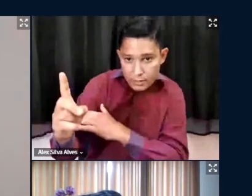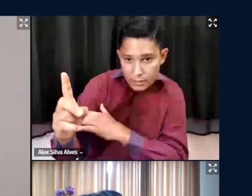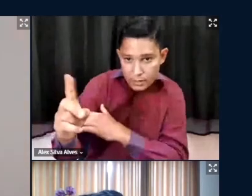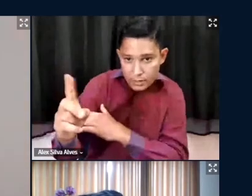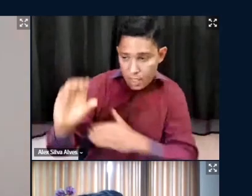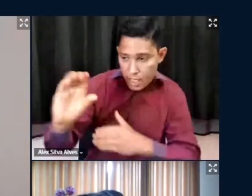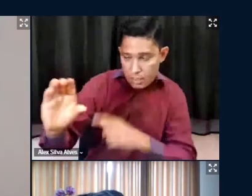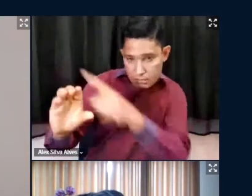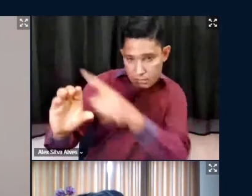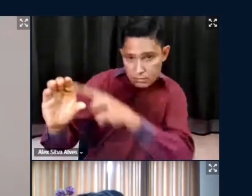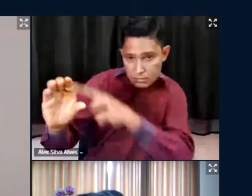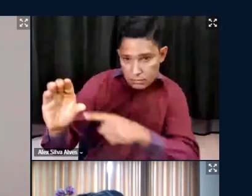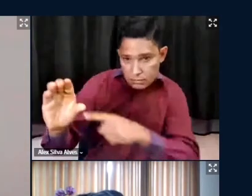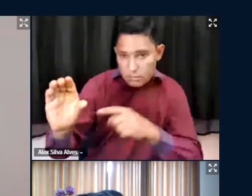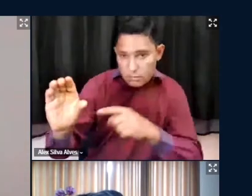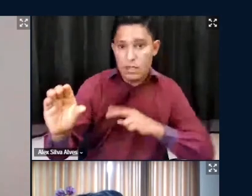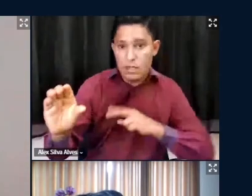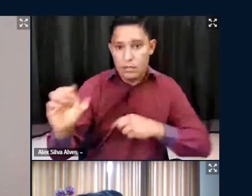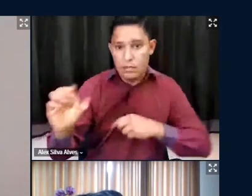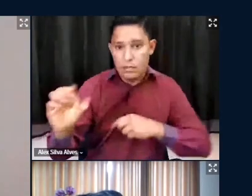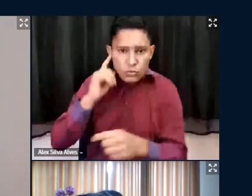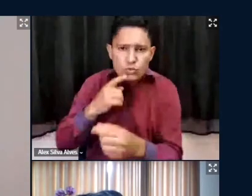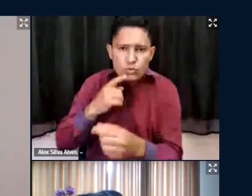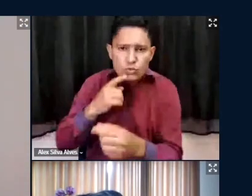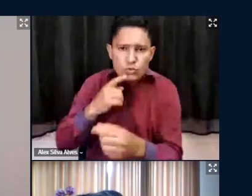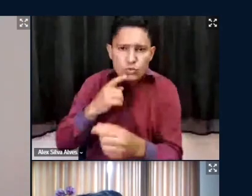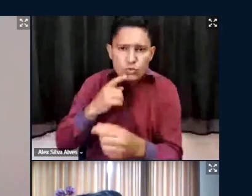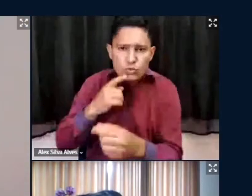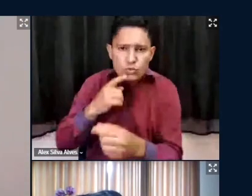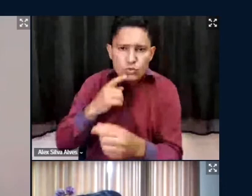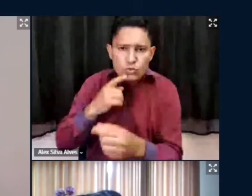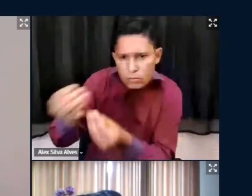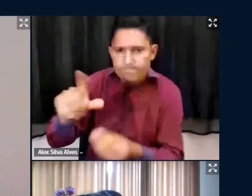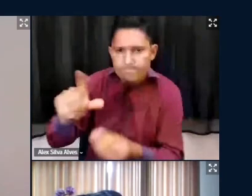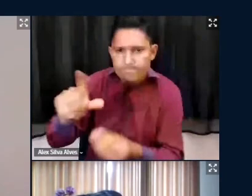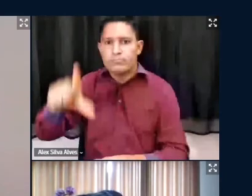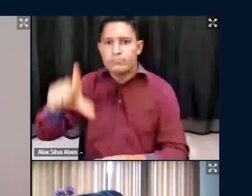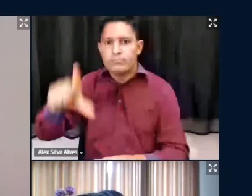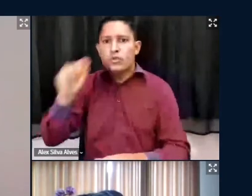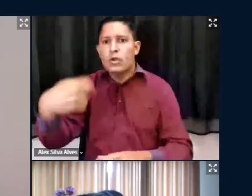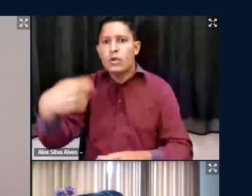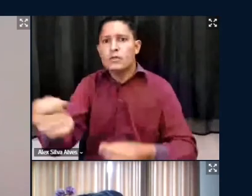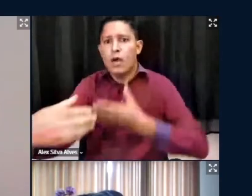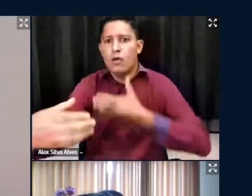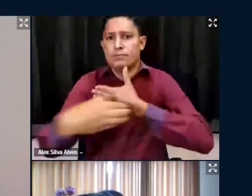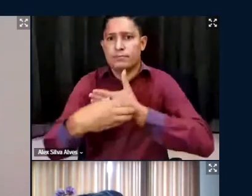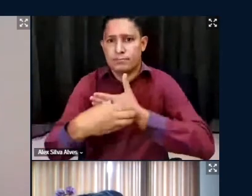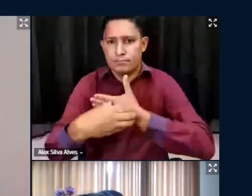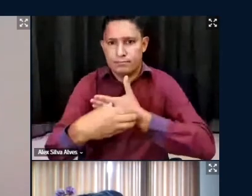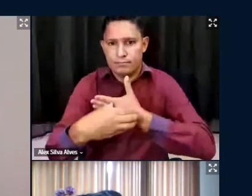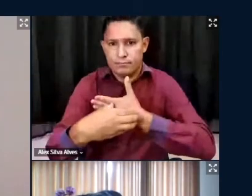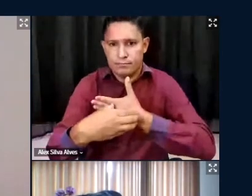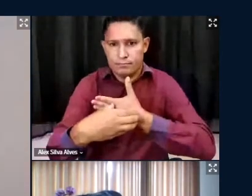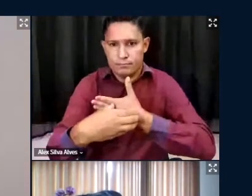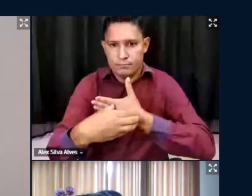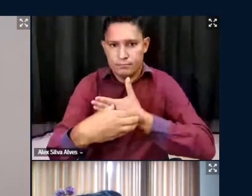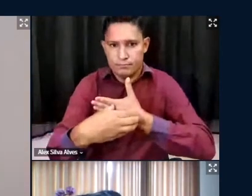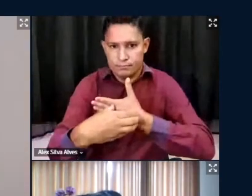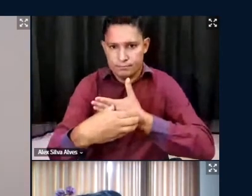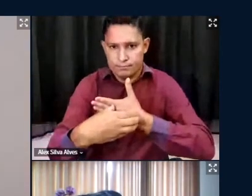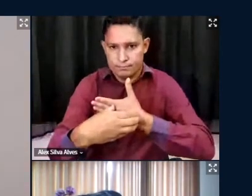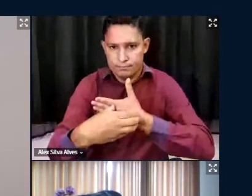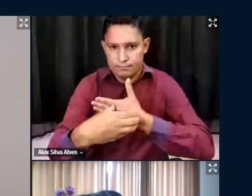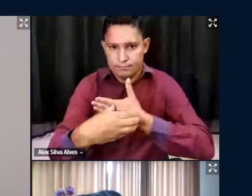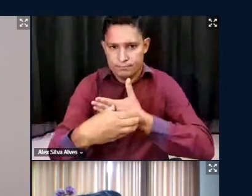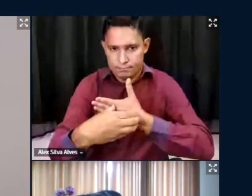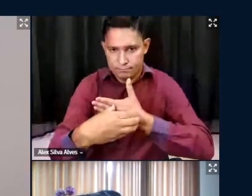HD externo menor, a gente utiliza, foi utilizado realmente a questão da forma. Então, essa foi uma